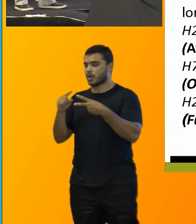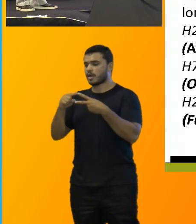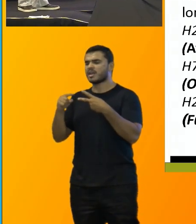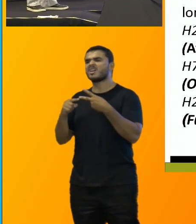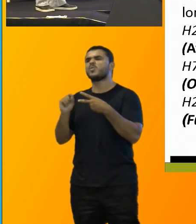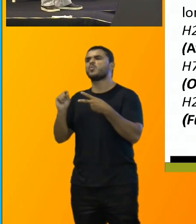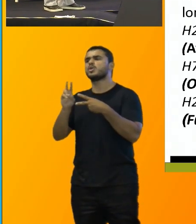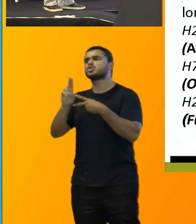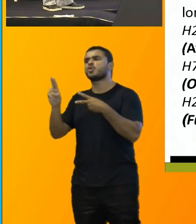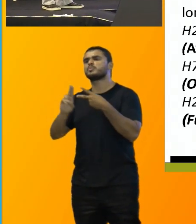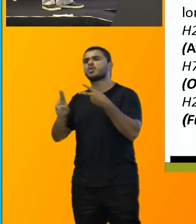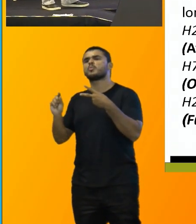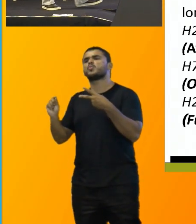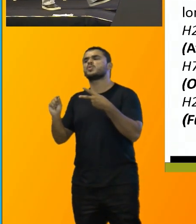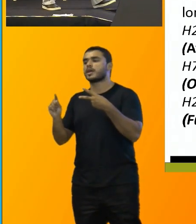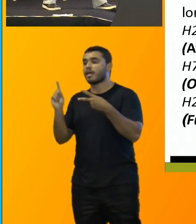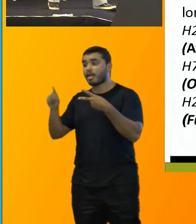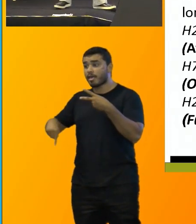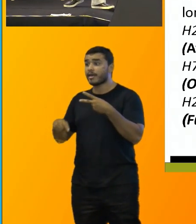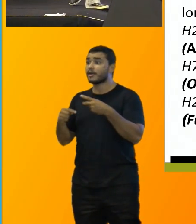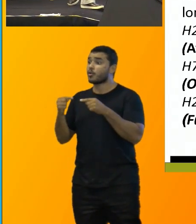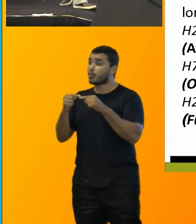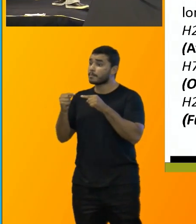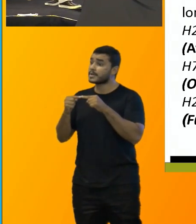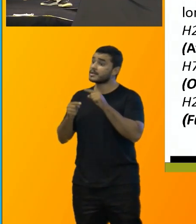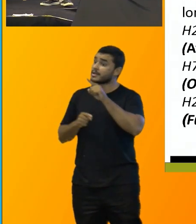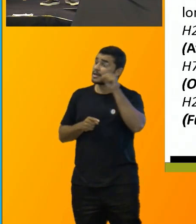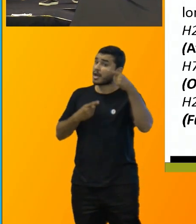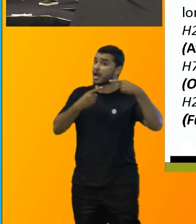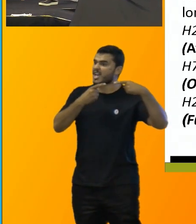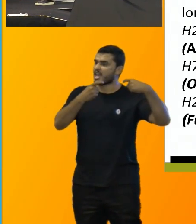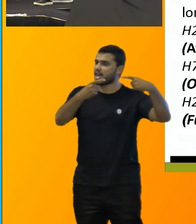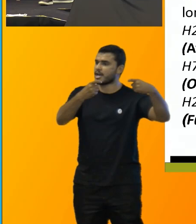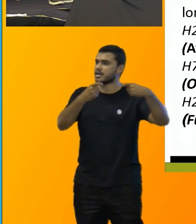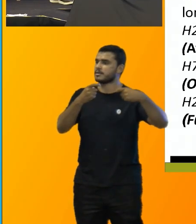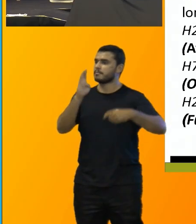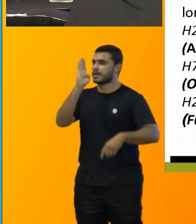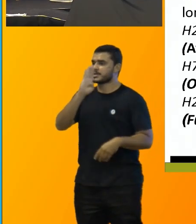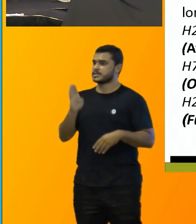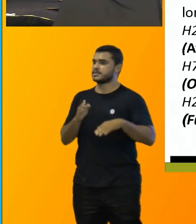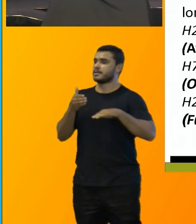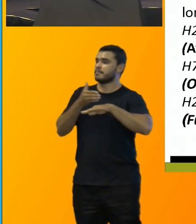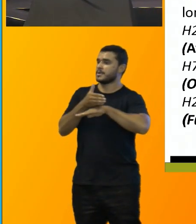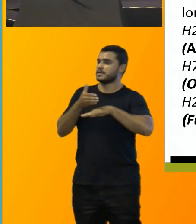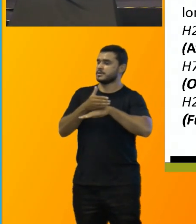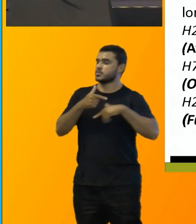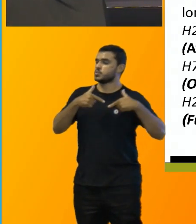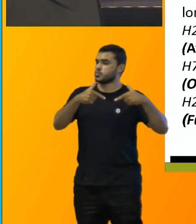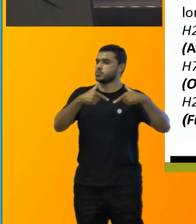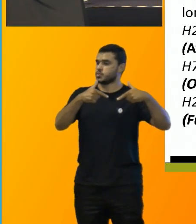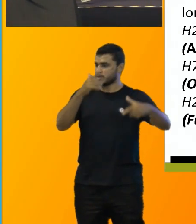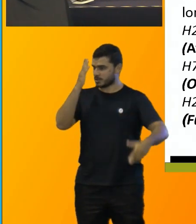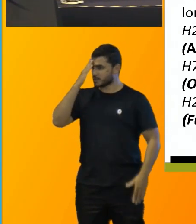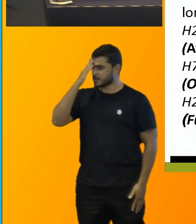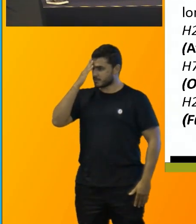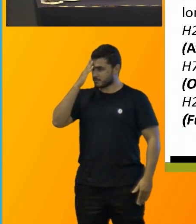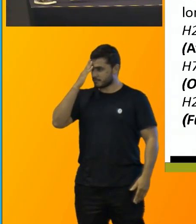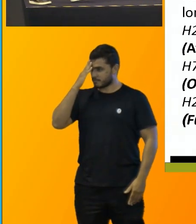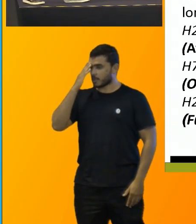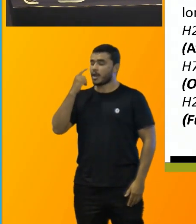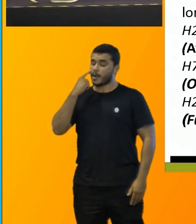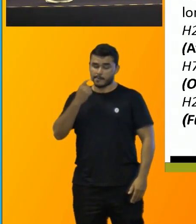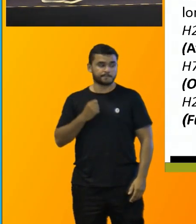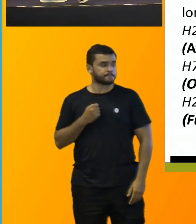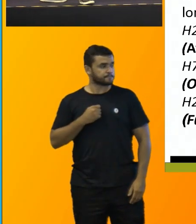a habilidade 7, identificar os significados históricos geográficos das relações de poder entre as nações. E